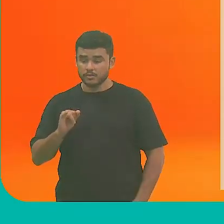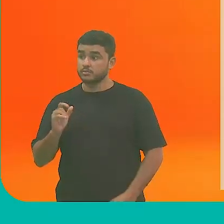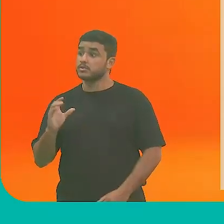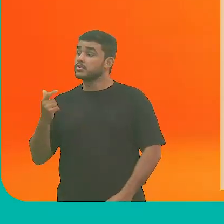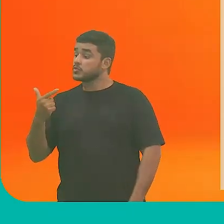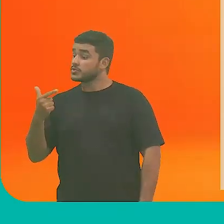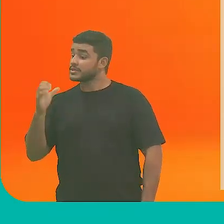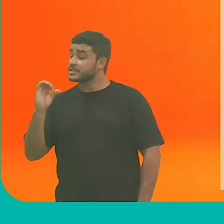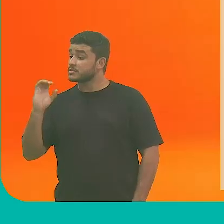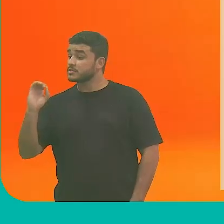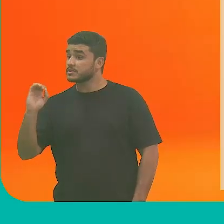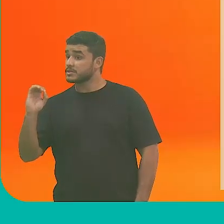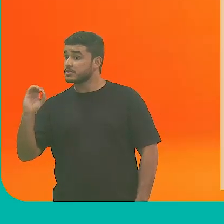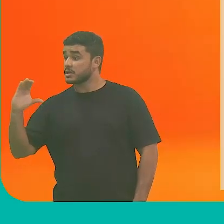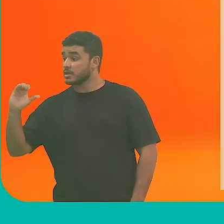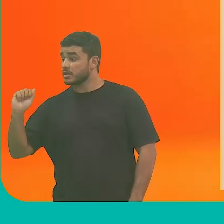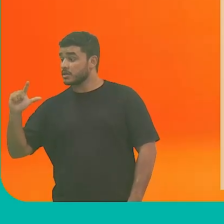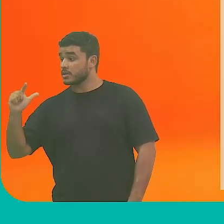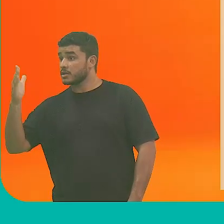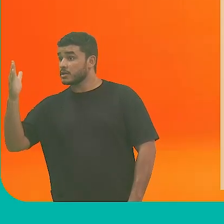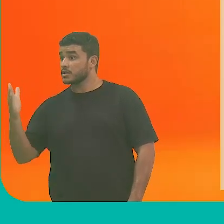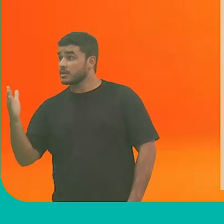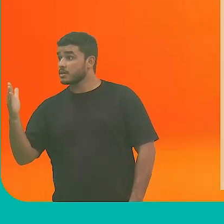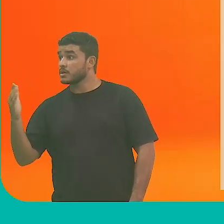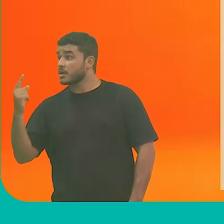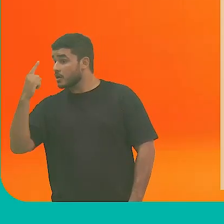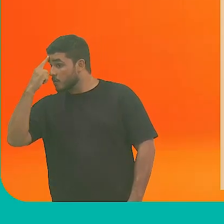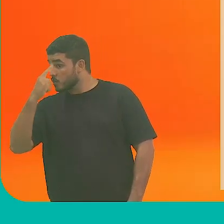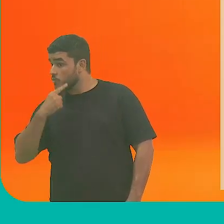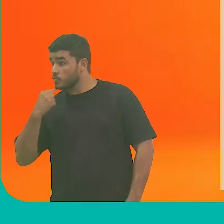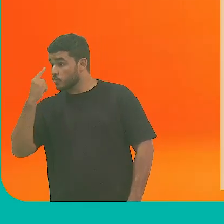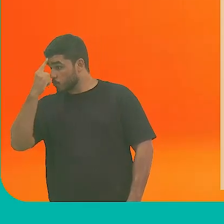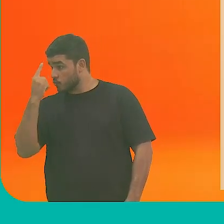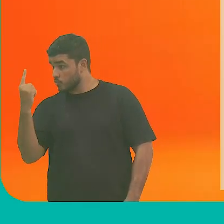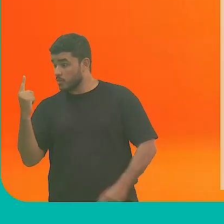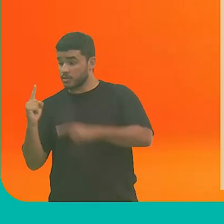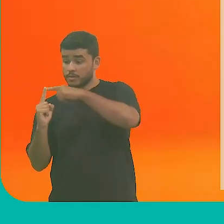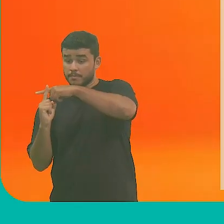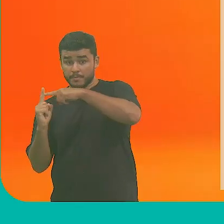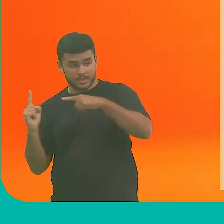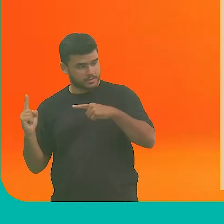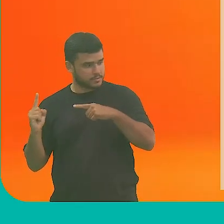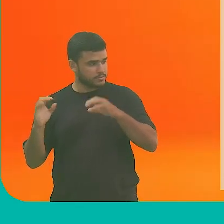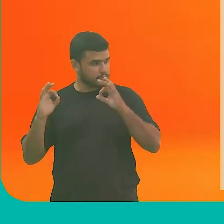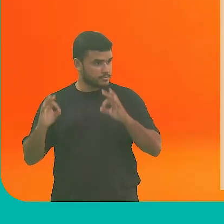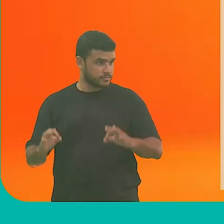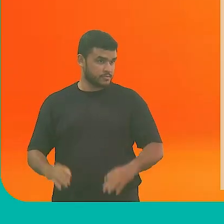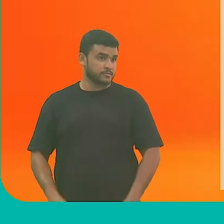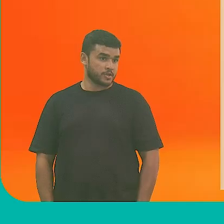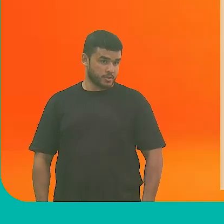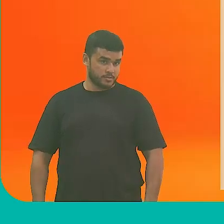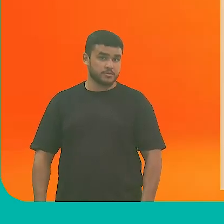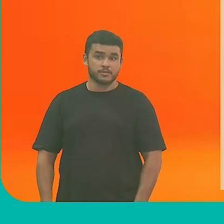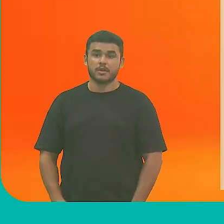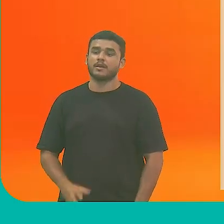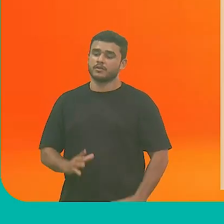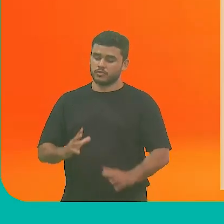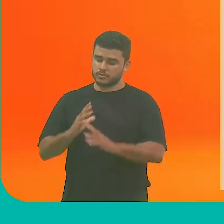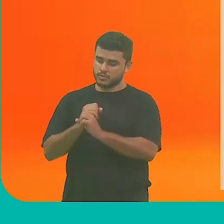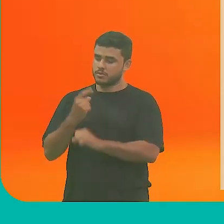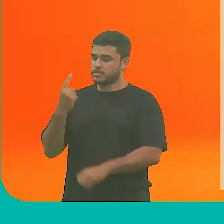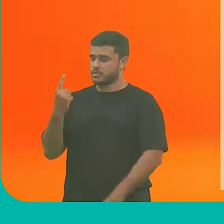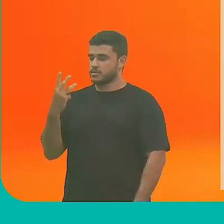quer acumulado, gente, o que é que vai acontecer? Ó? Como a quantidade de calorias gasta, ela